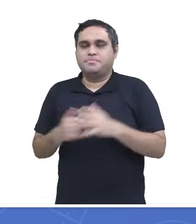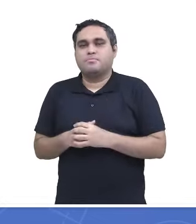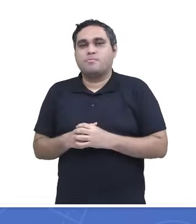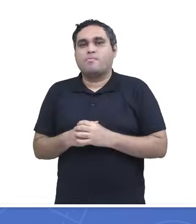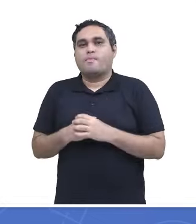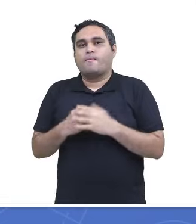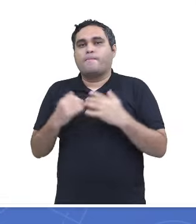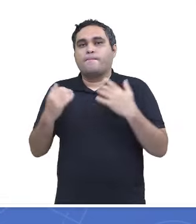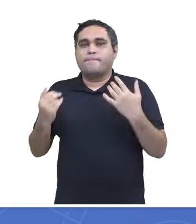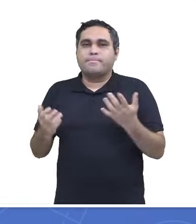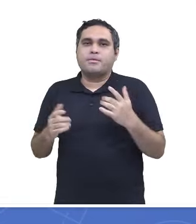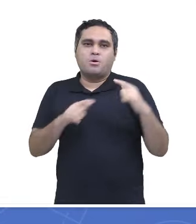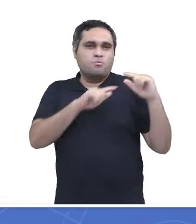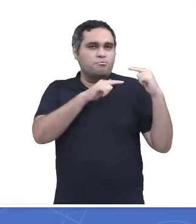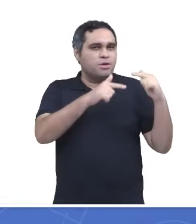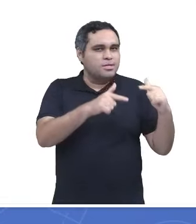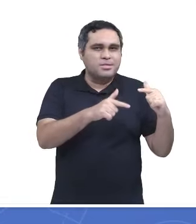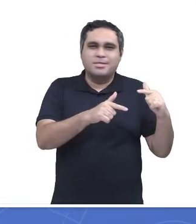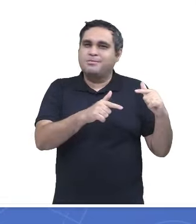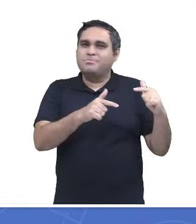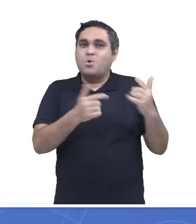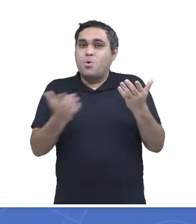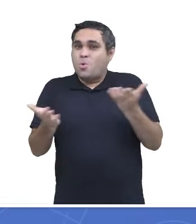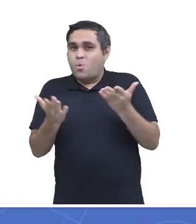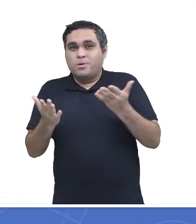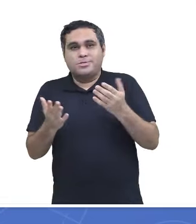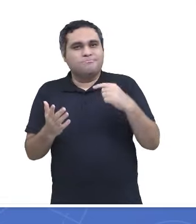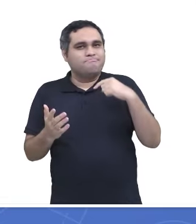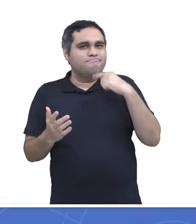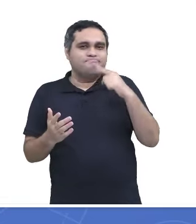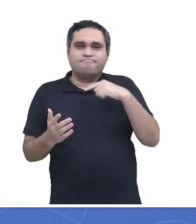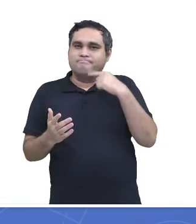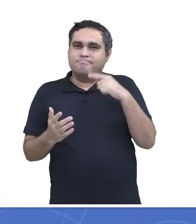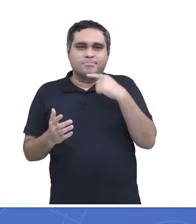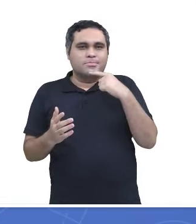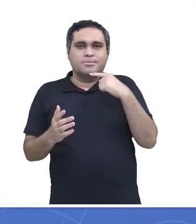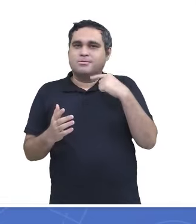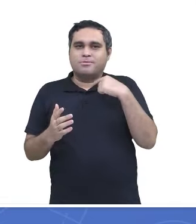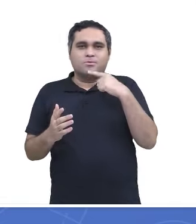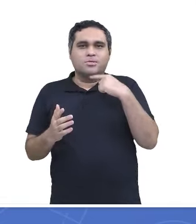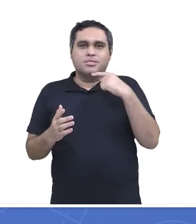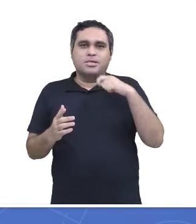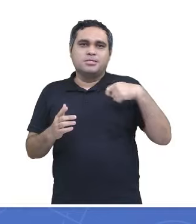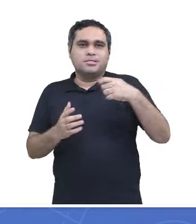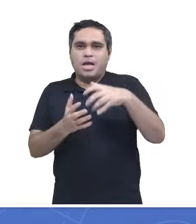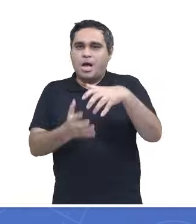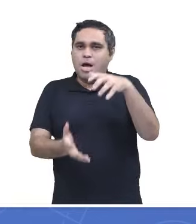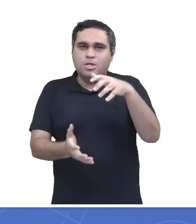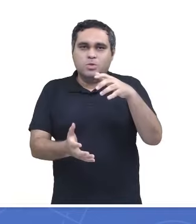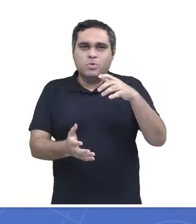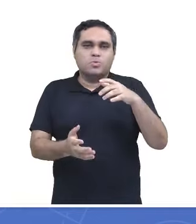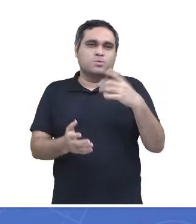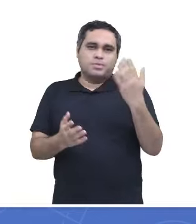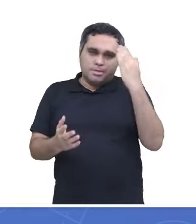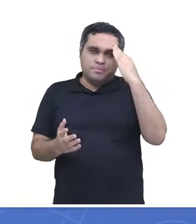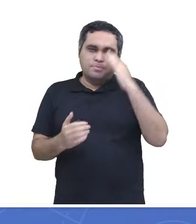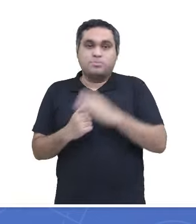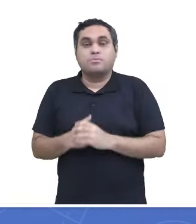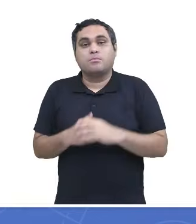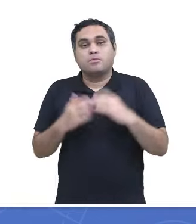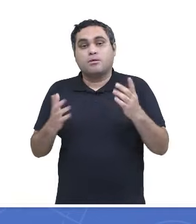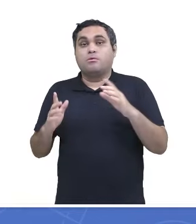já não cabe mais no mundo atual, certo? Então percebe-se que a transição